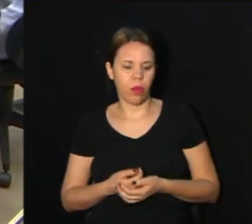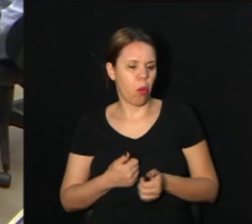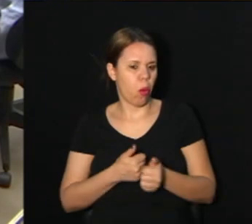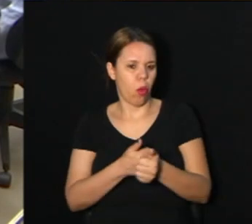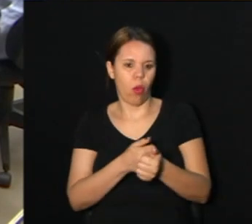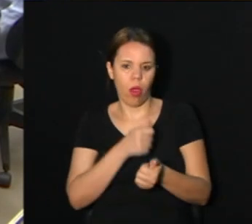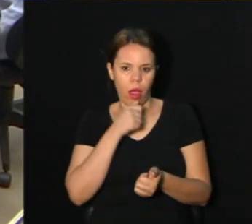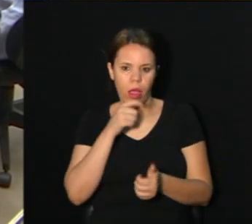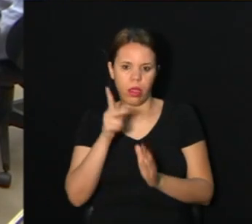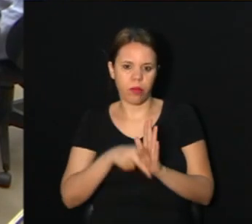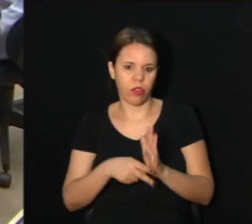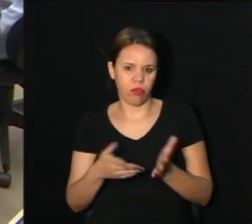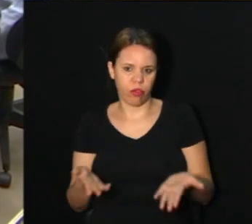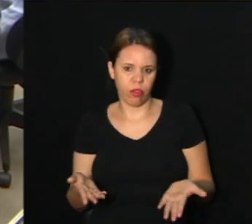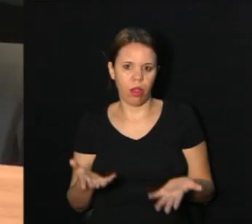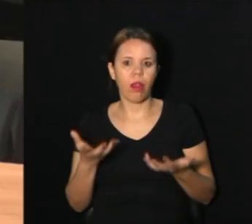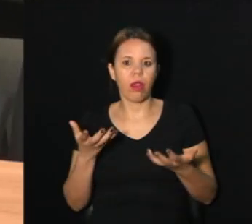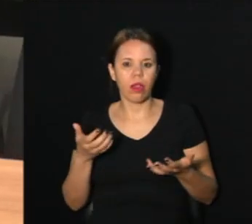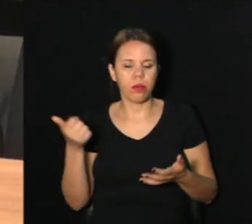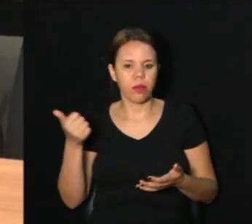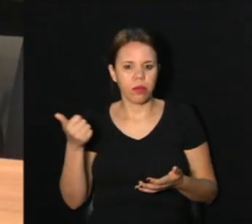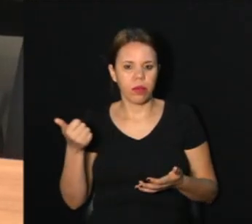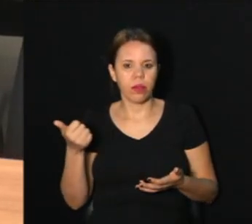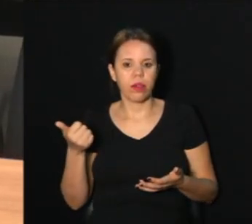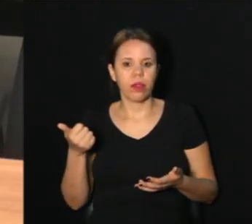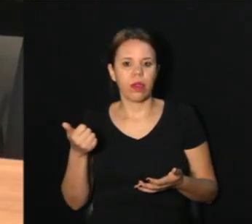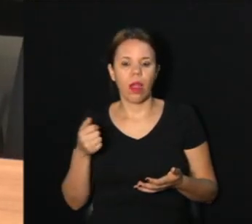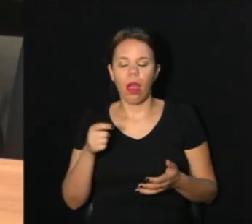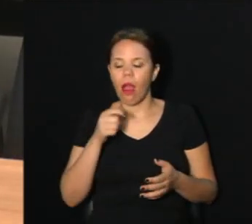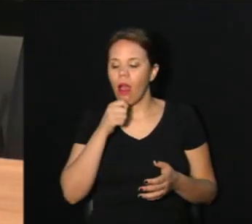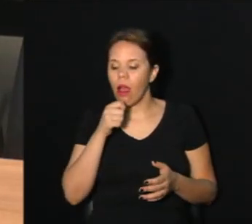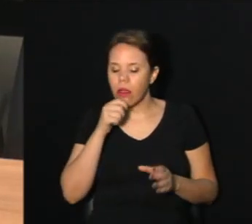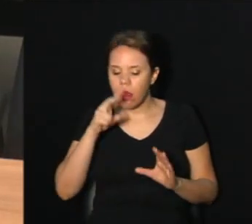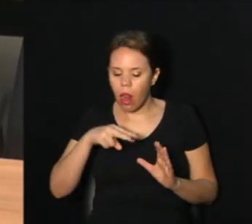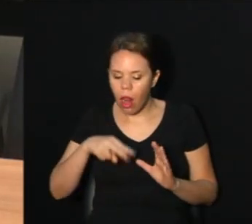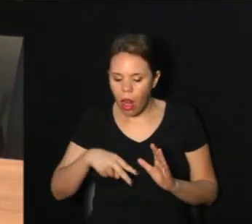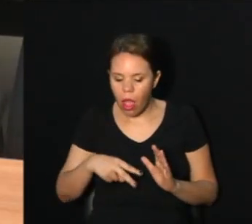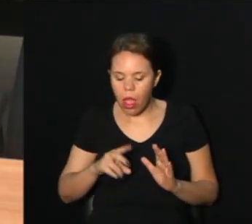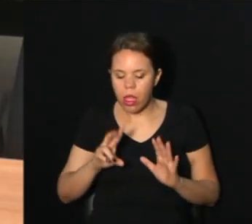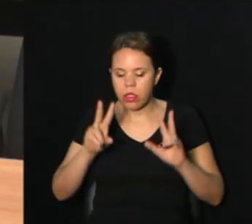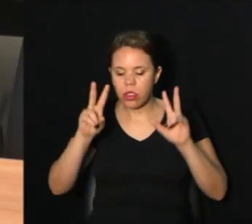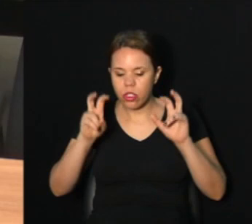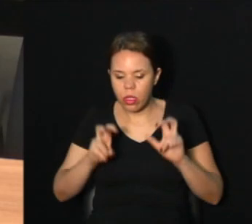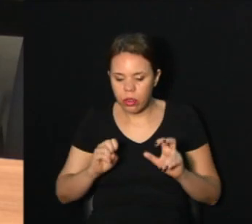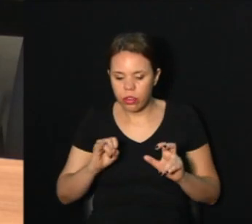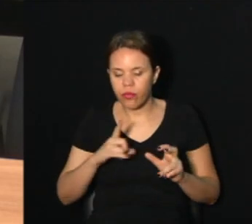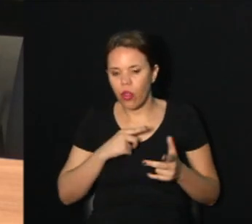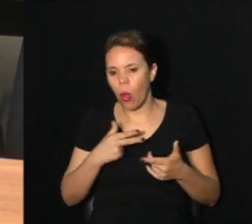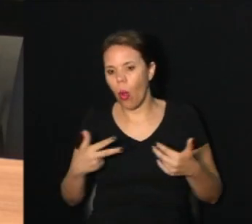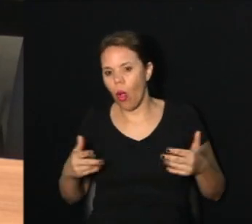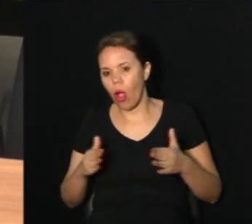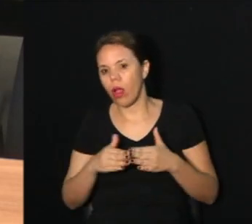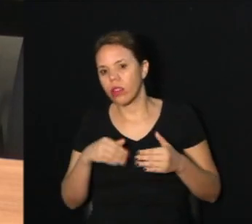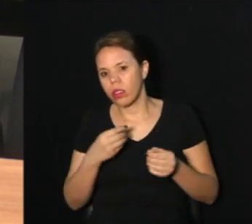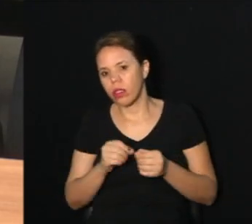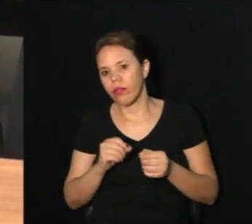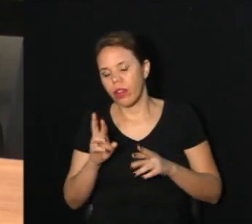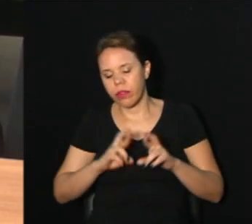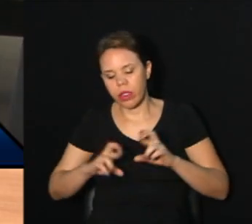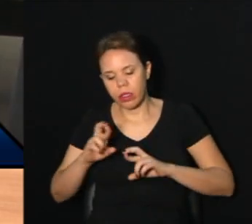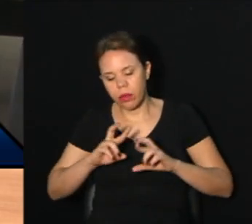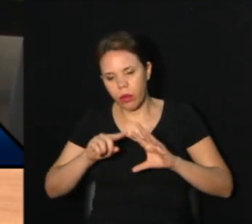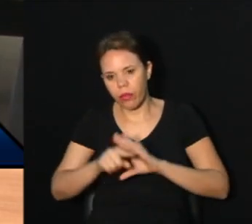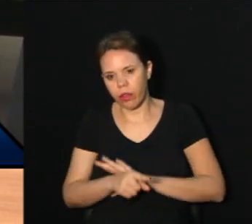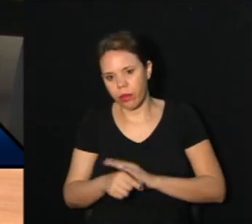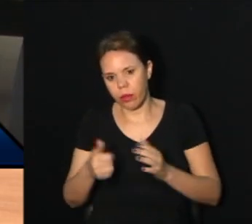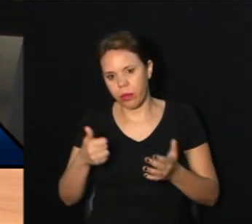esse projeto. Mas eu quero primeiro debruçar sobre ele, ver se tiver que fazer alguma emenda e analisar